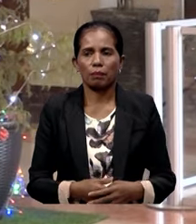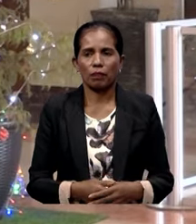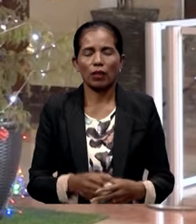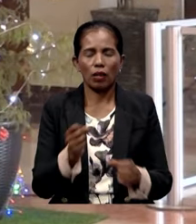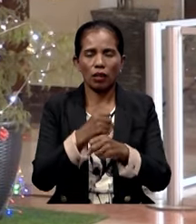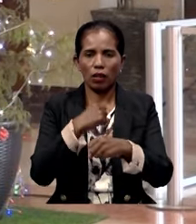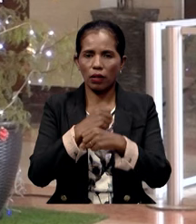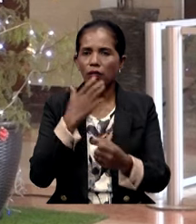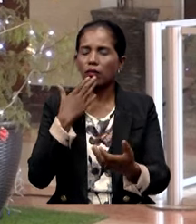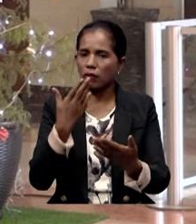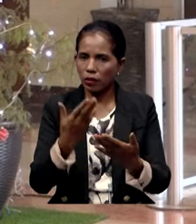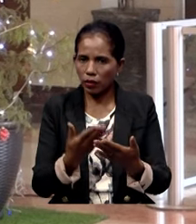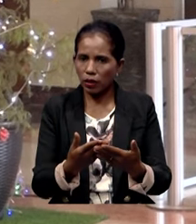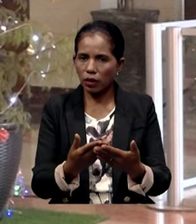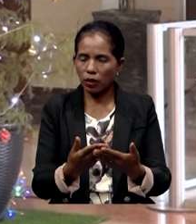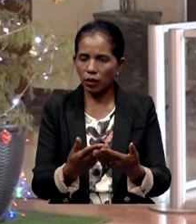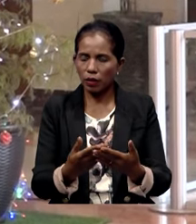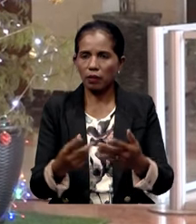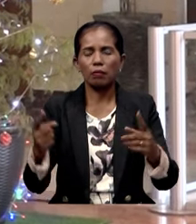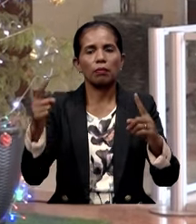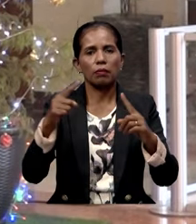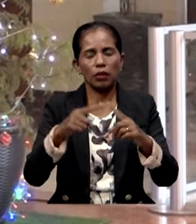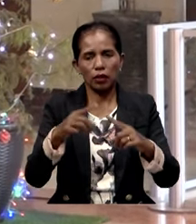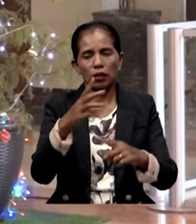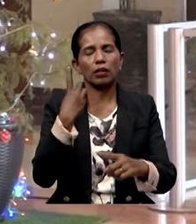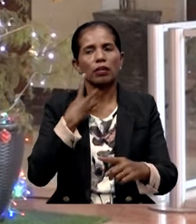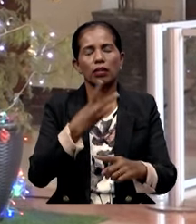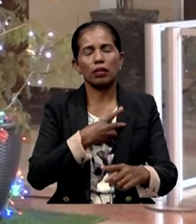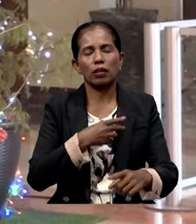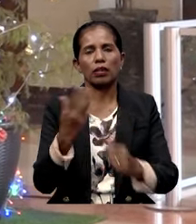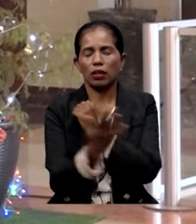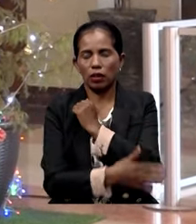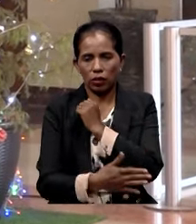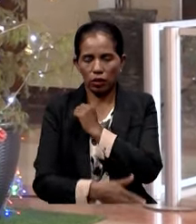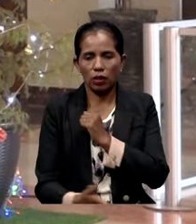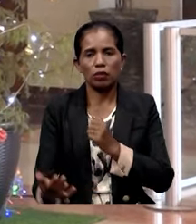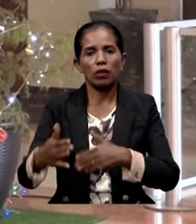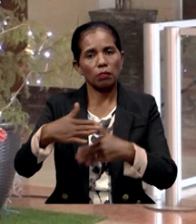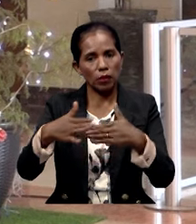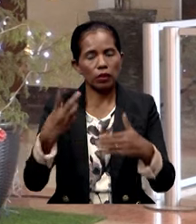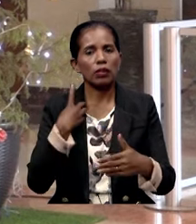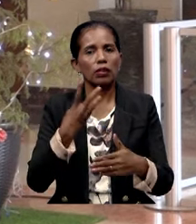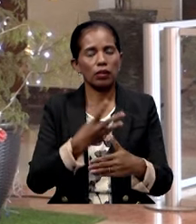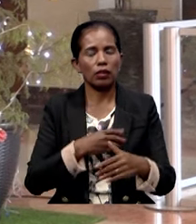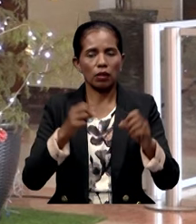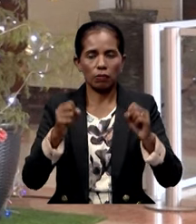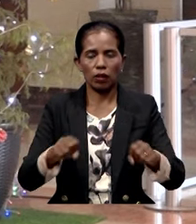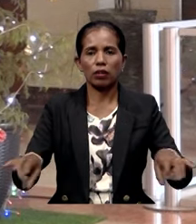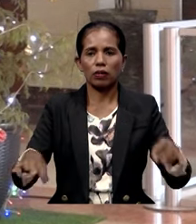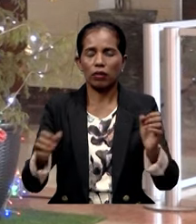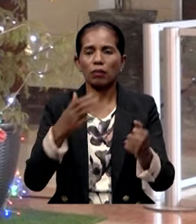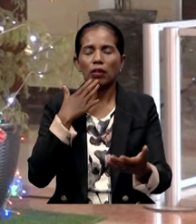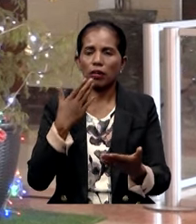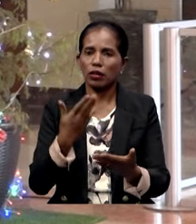ralo dia para que Ita ni vizinho Sira ou Ita beli relacionamento e não vema